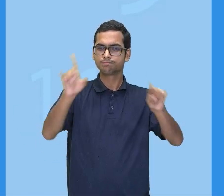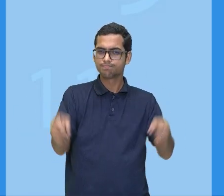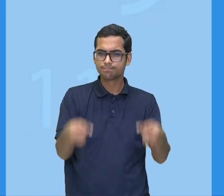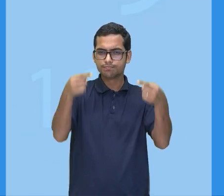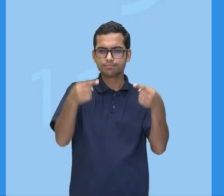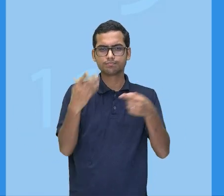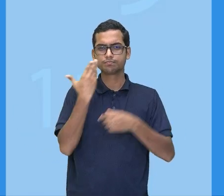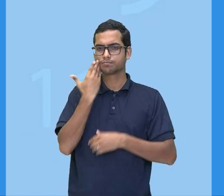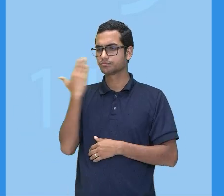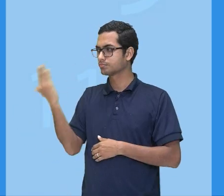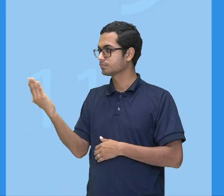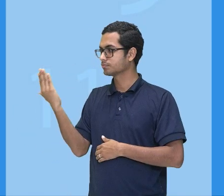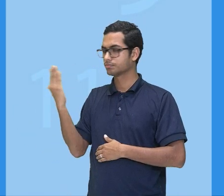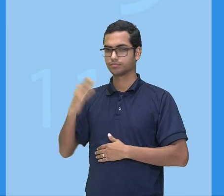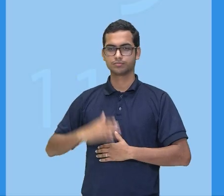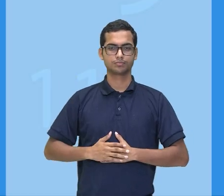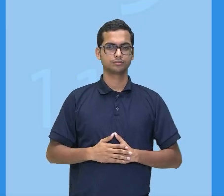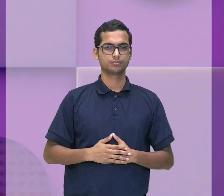do dia!